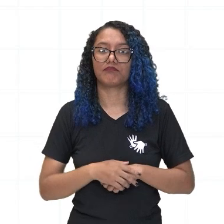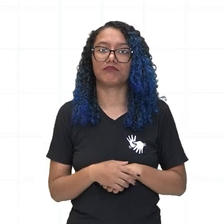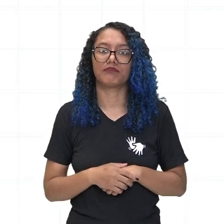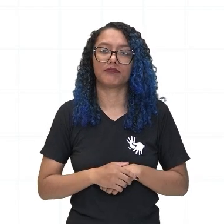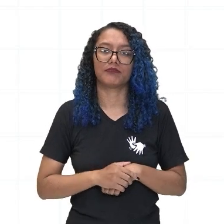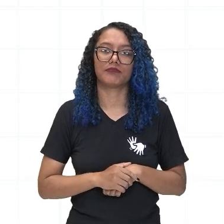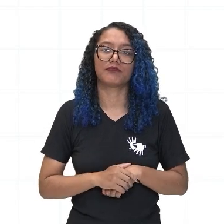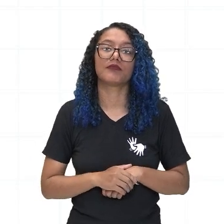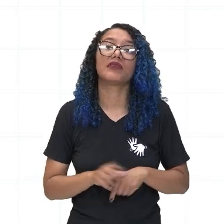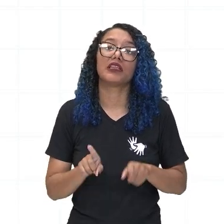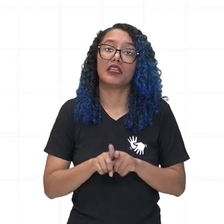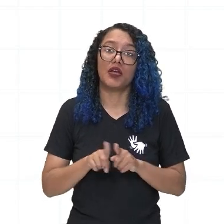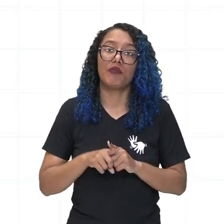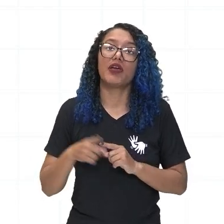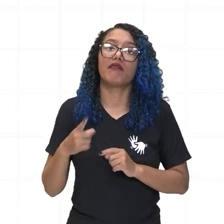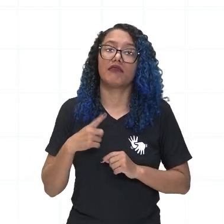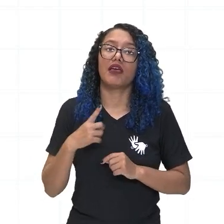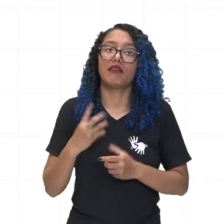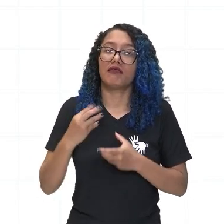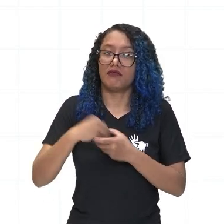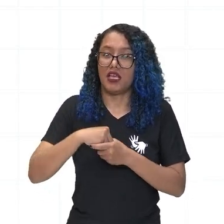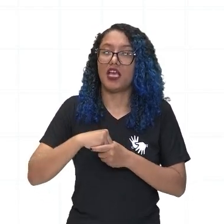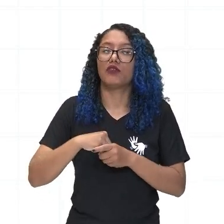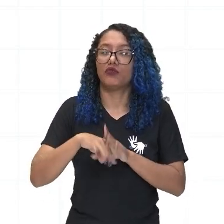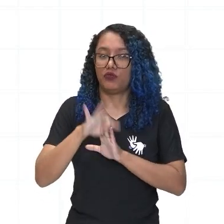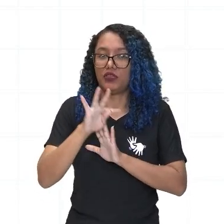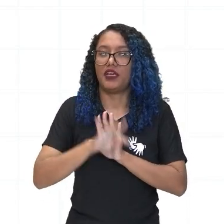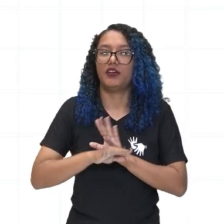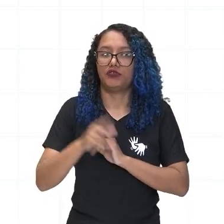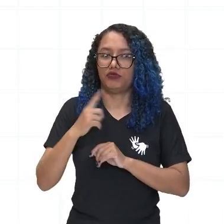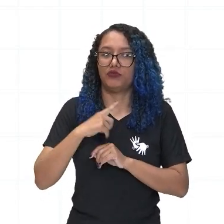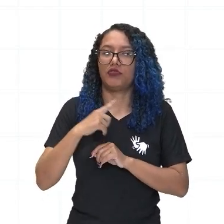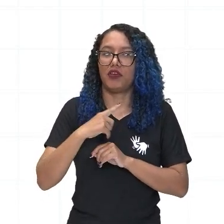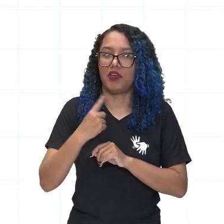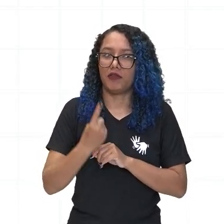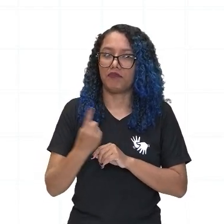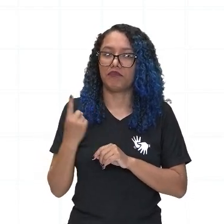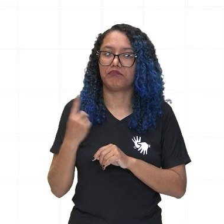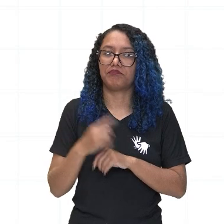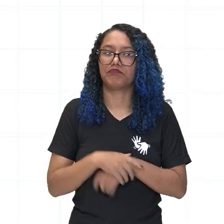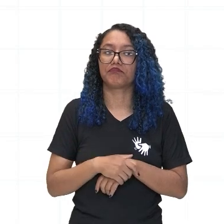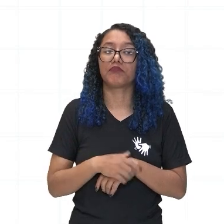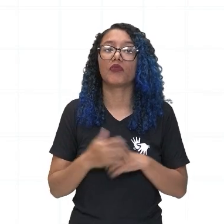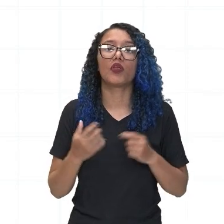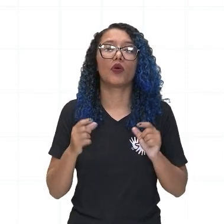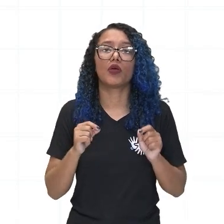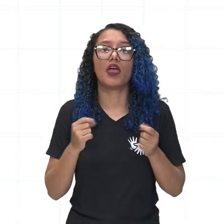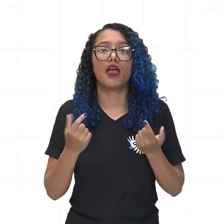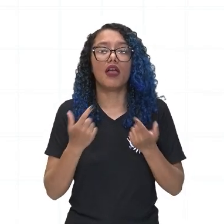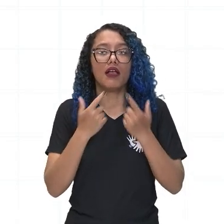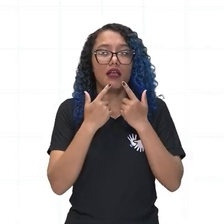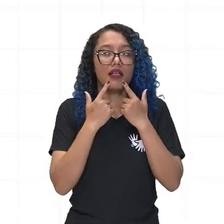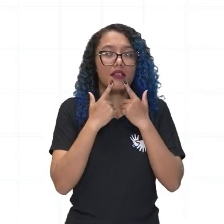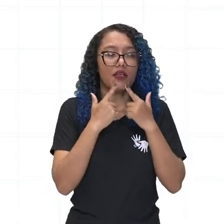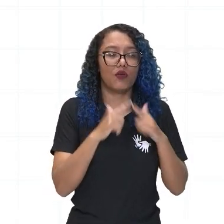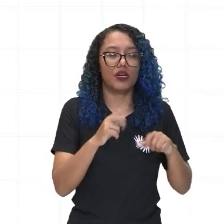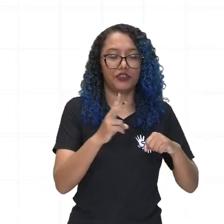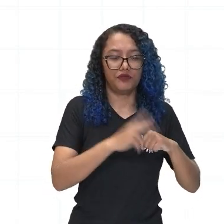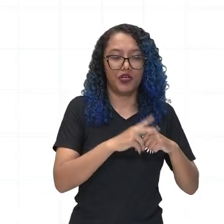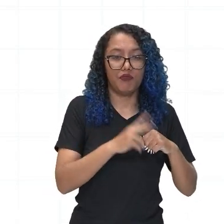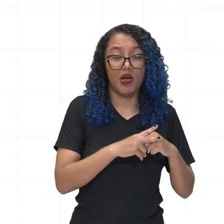também nesses textos de divulgação científica. A linguagem verbal e a linguagem não verbal, para